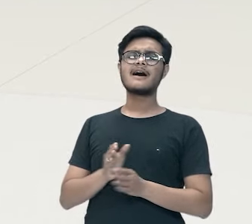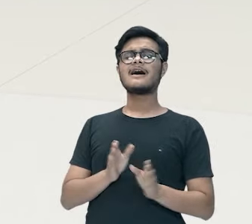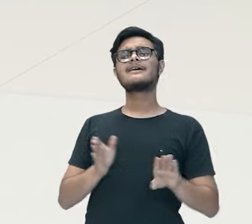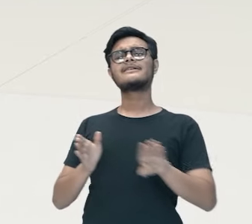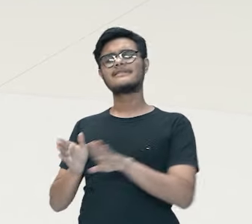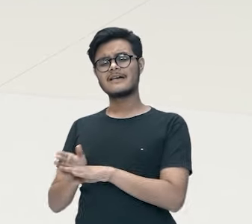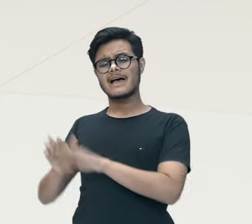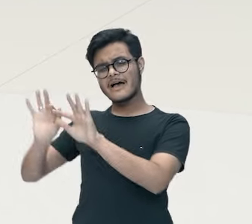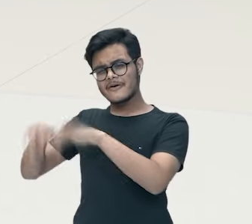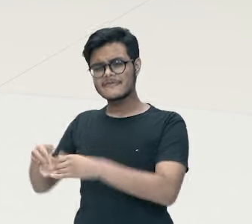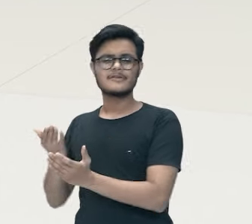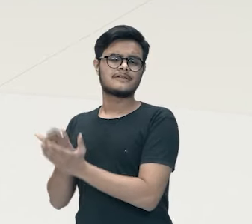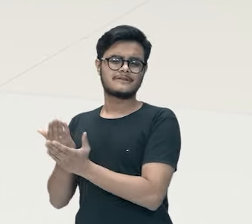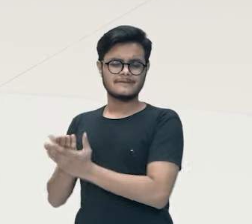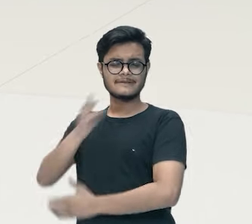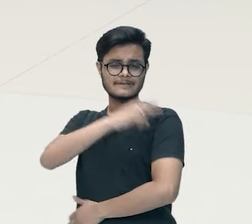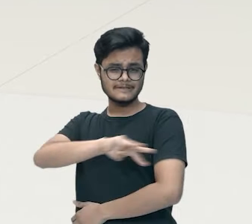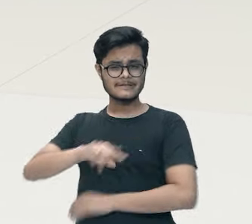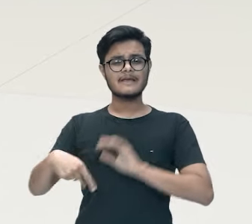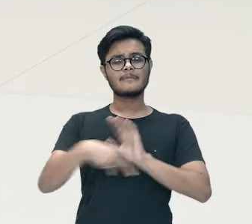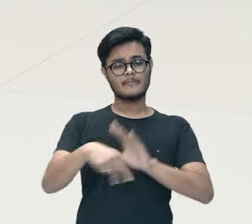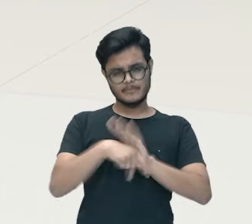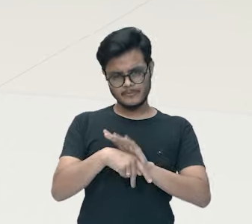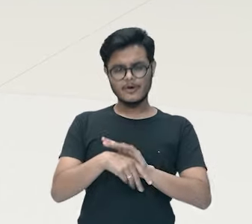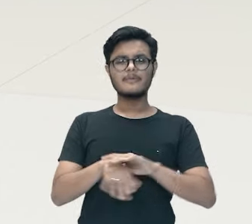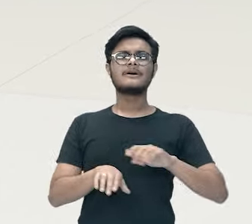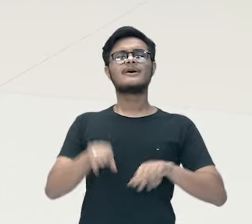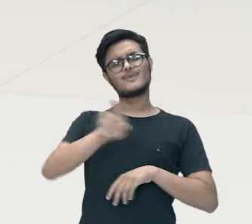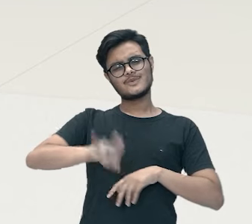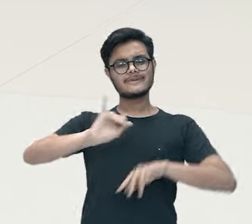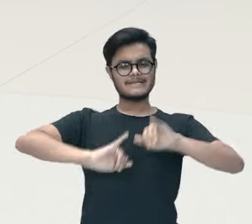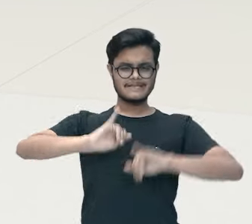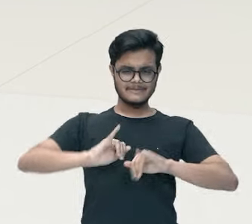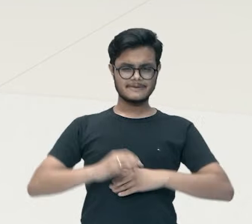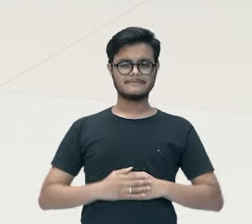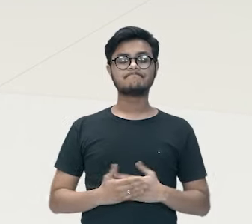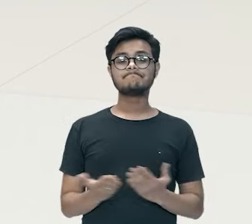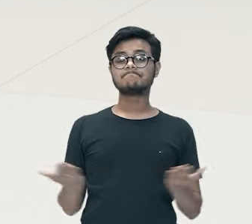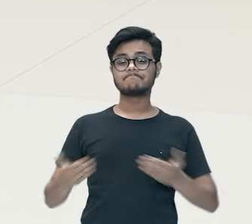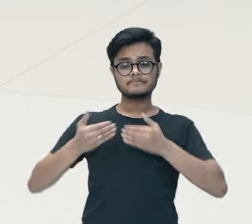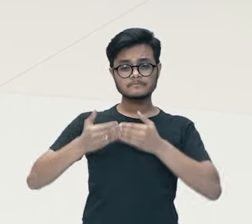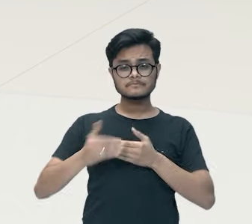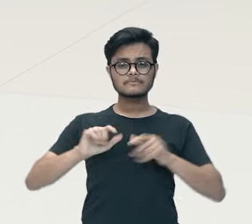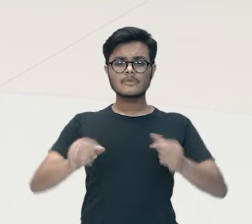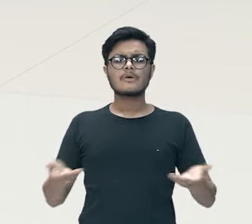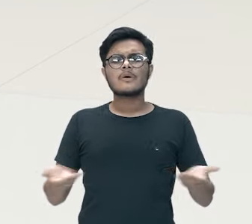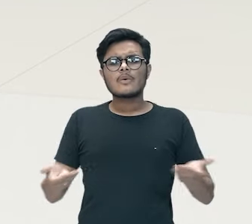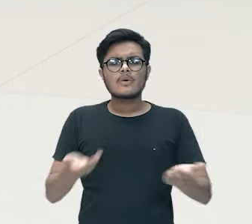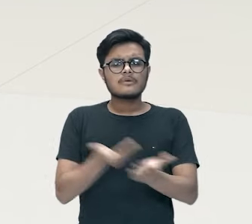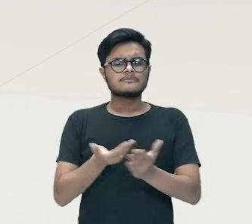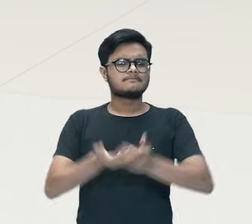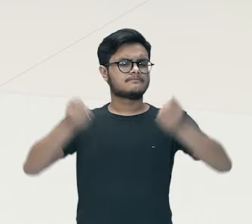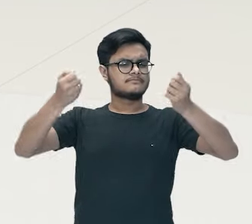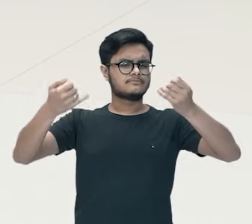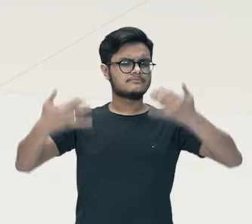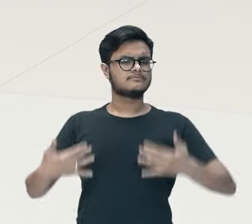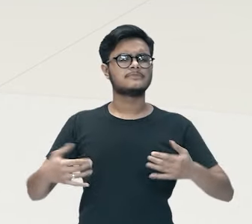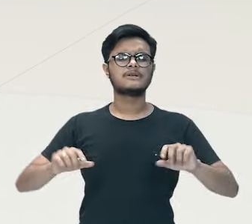desse estudo, né, dos compostos orgânicos, tá bom? E aí a gente vai iniciar, né, a aula de hoje falando